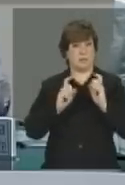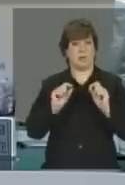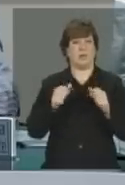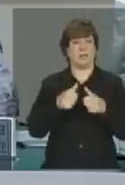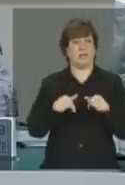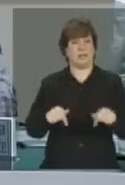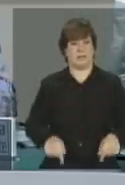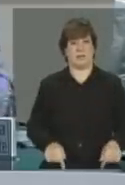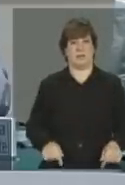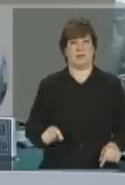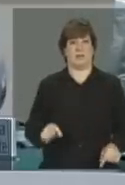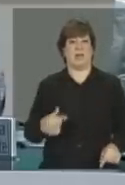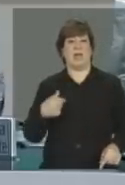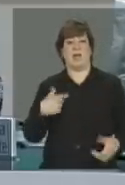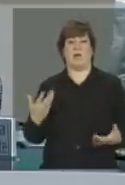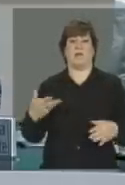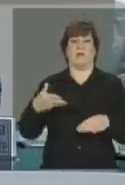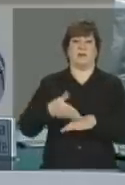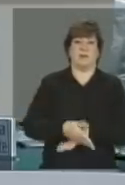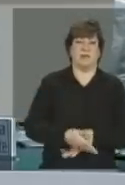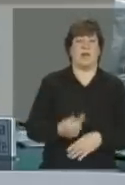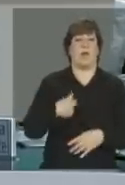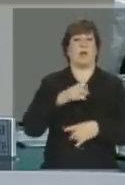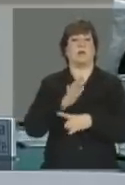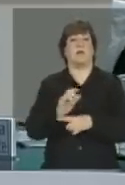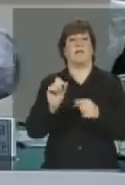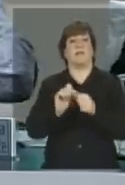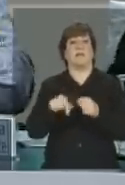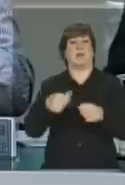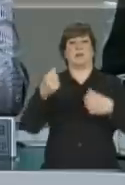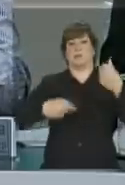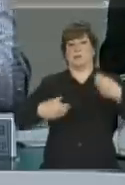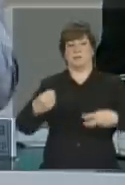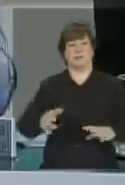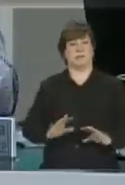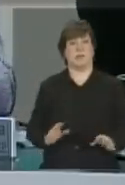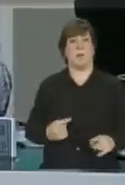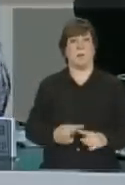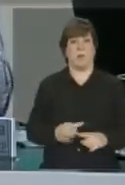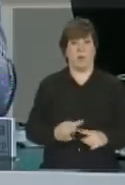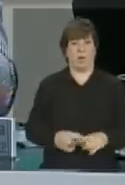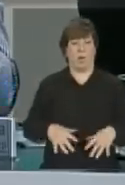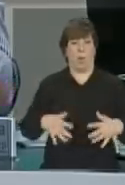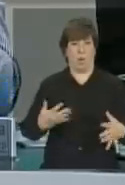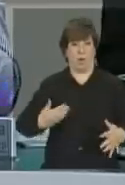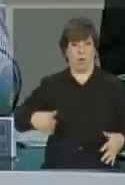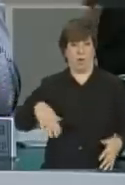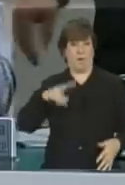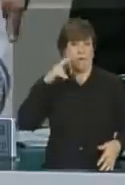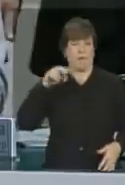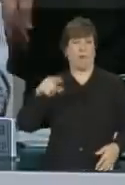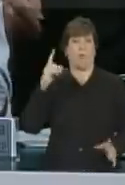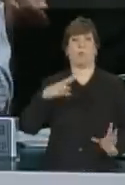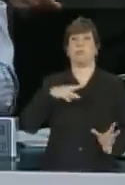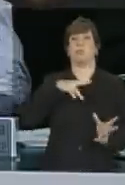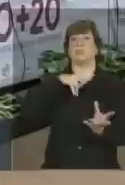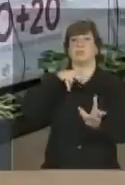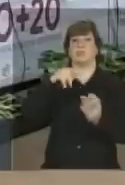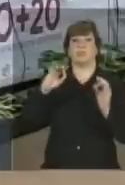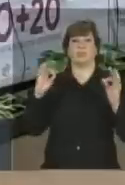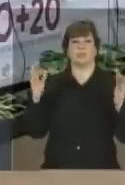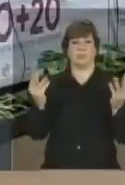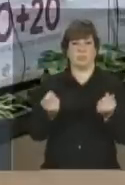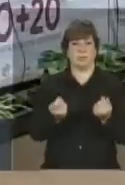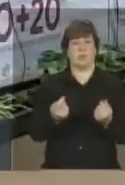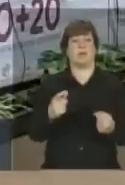uma discussão que eu fiz parte, eu ajudei a escrever esse relatório. Então, não é quando a gente olha o mundo como um todo, não são só as desigualdades. Há